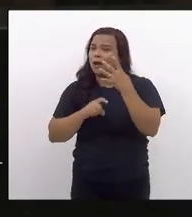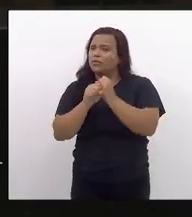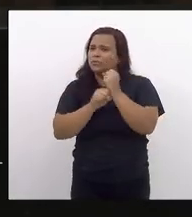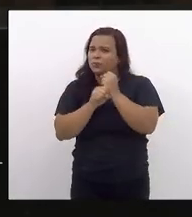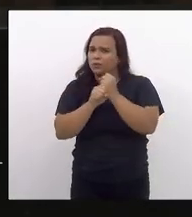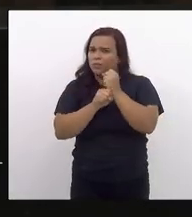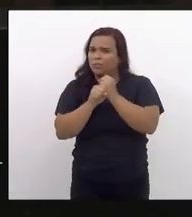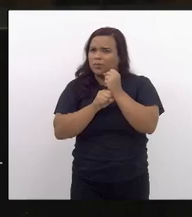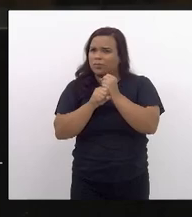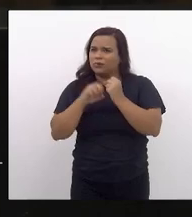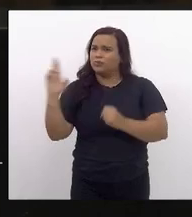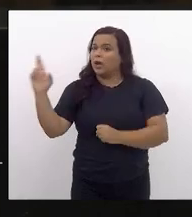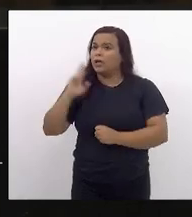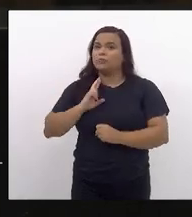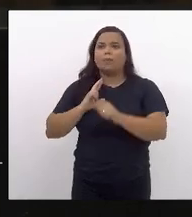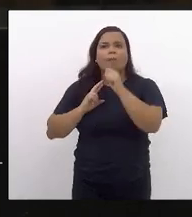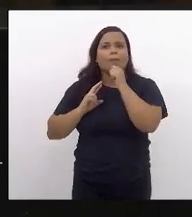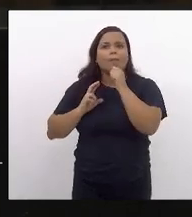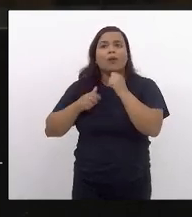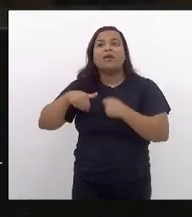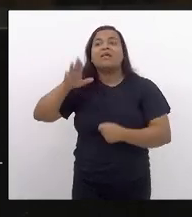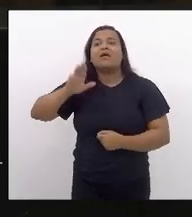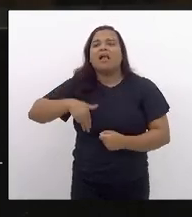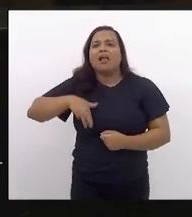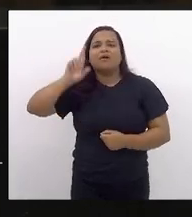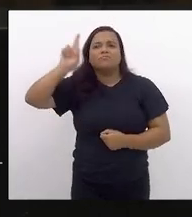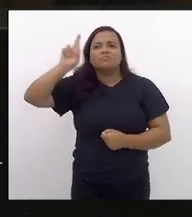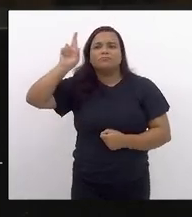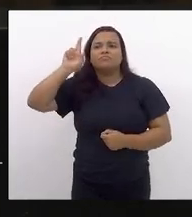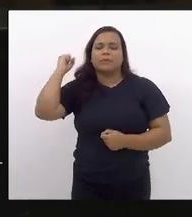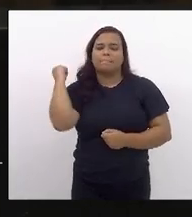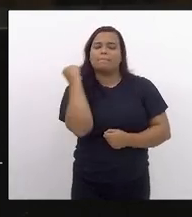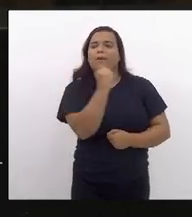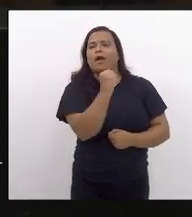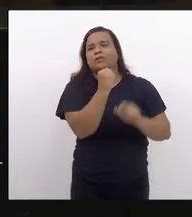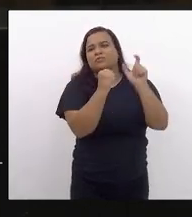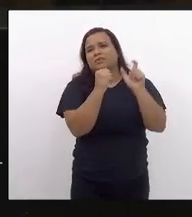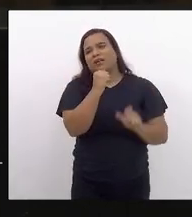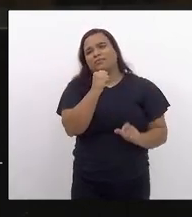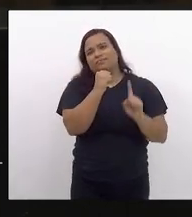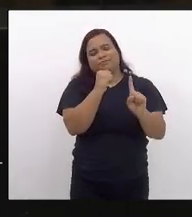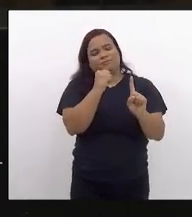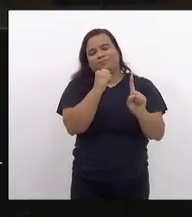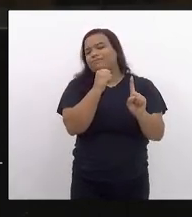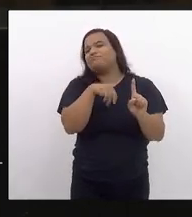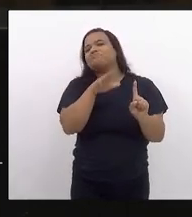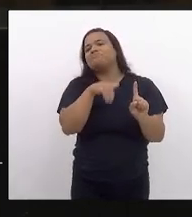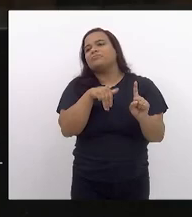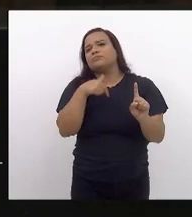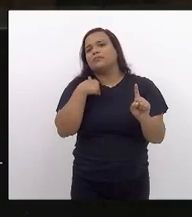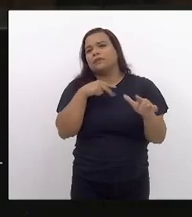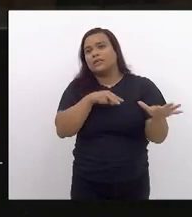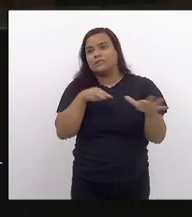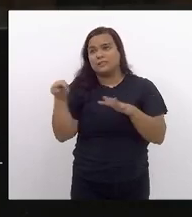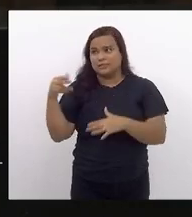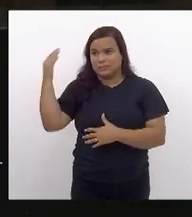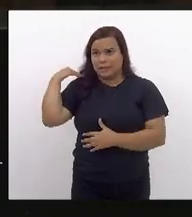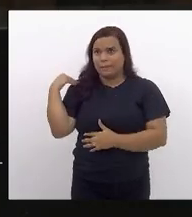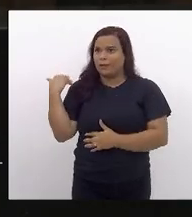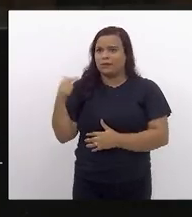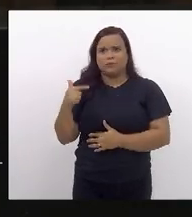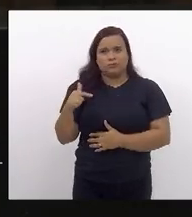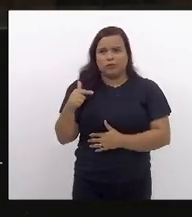sem resposta sobre quem mandou matar a Marielle. Eu não estava aqui na última semana, estava licenciada em